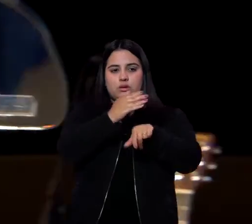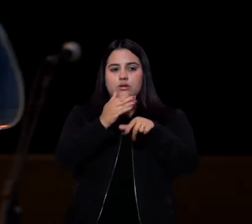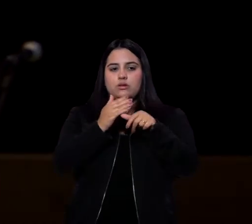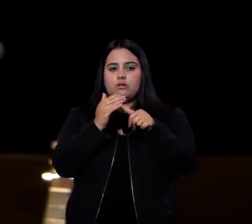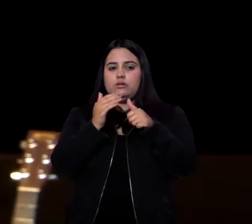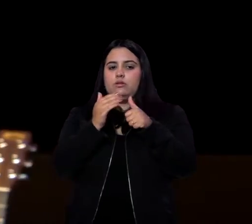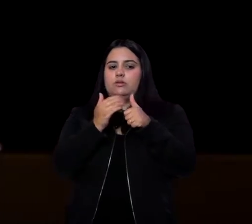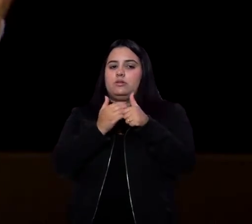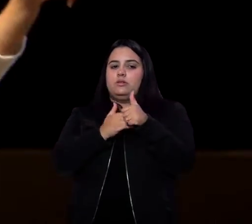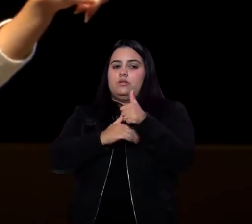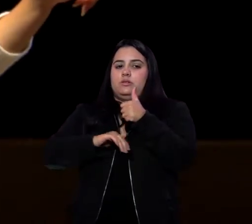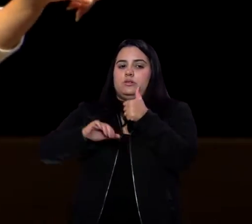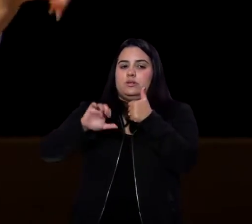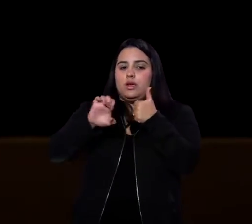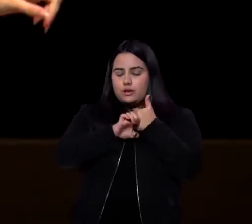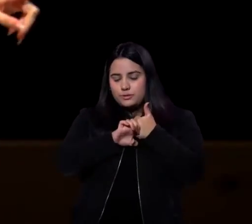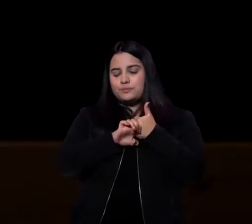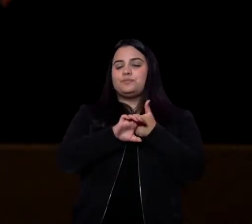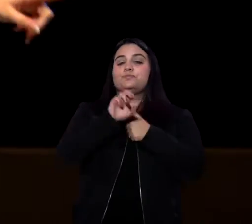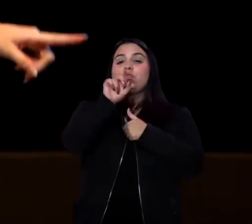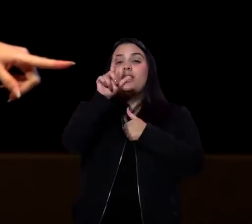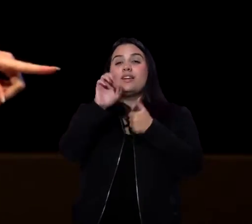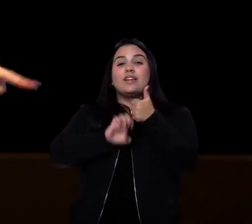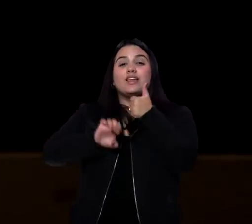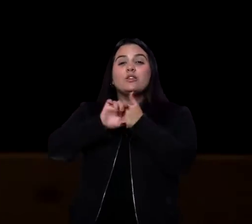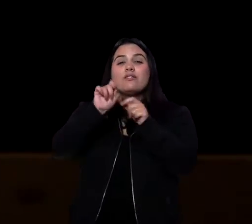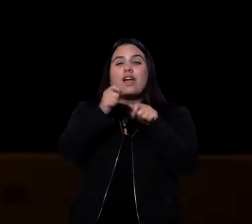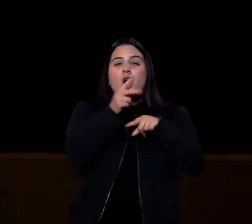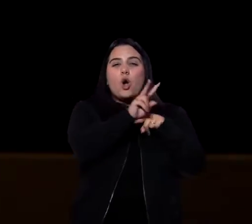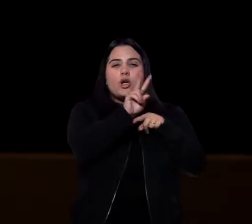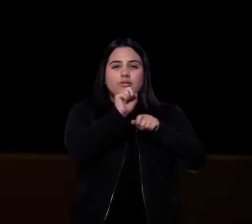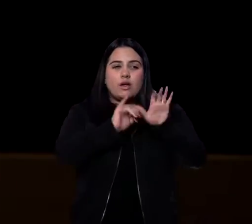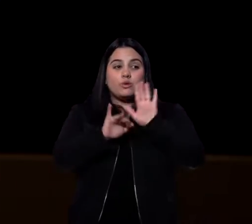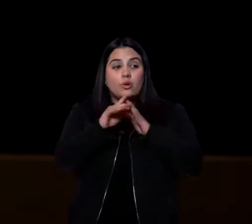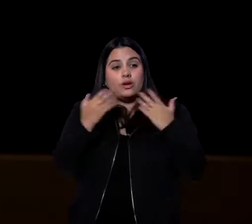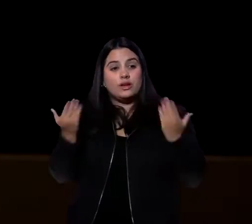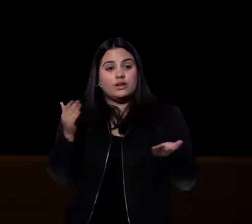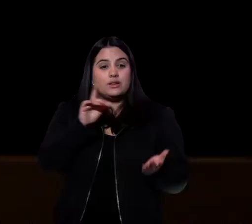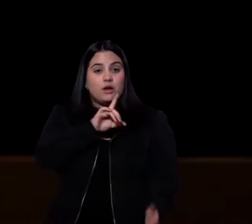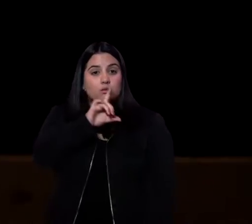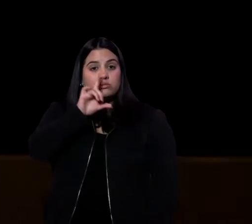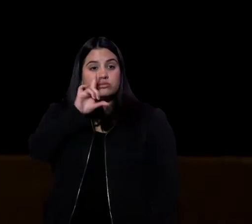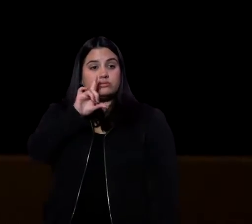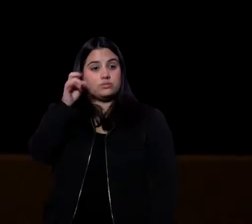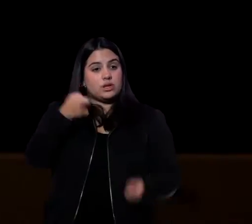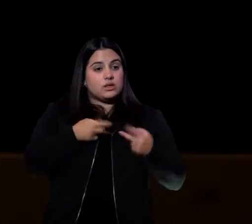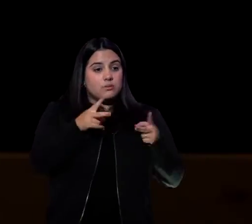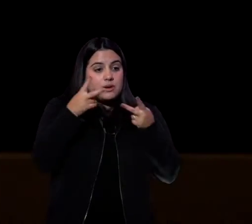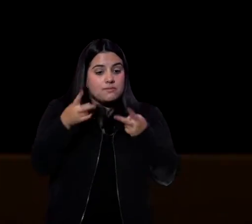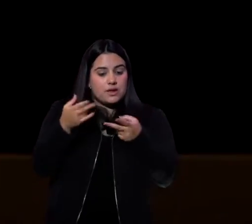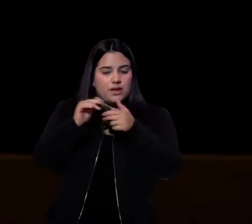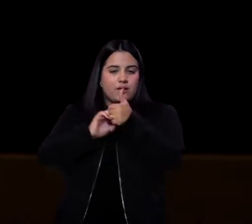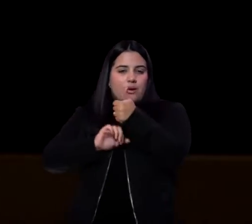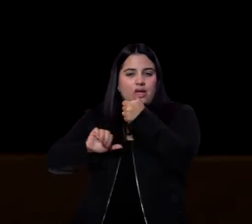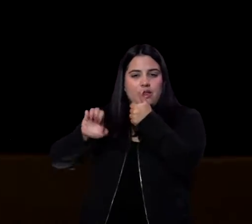para eles que ele estaria cuidando. Então ele sempre via o maior de